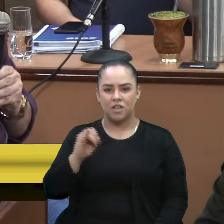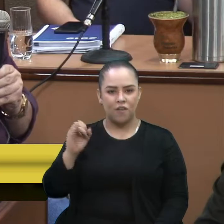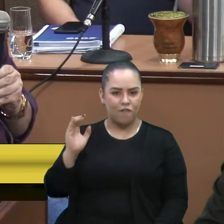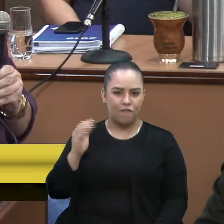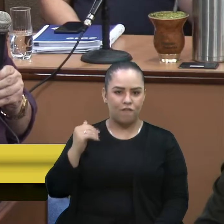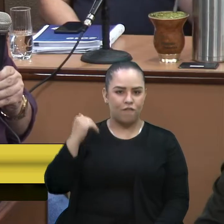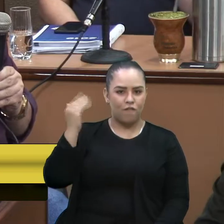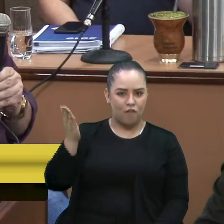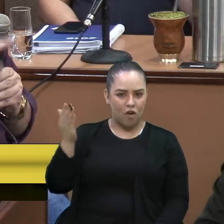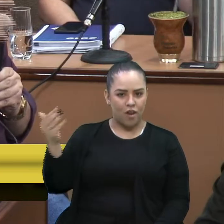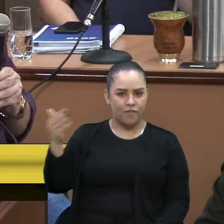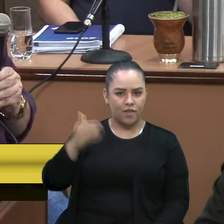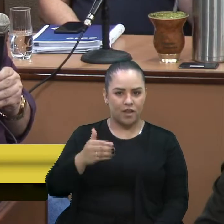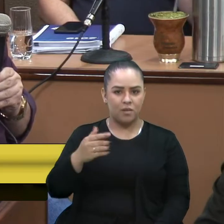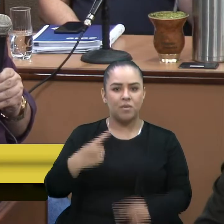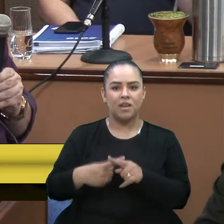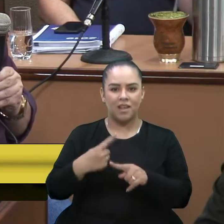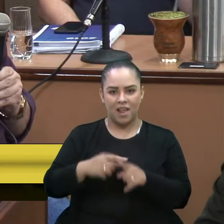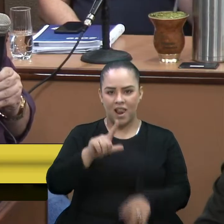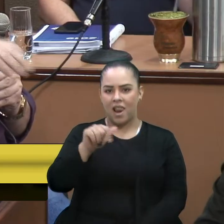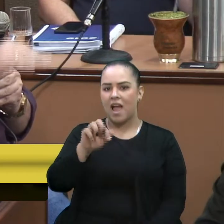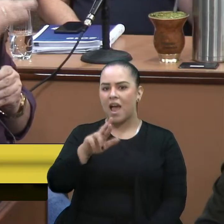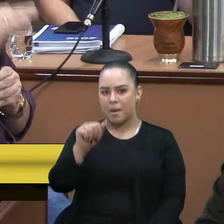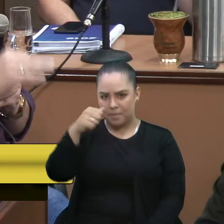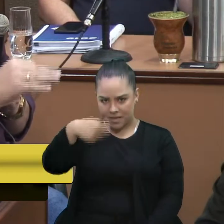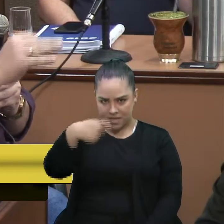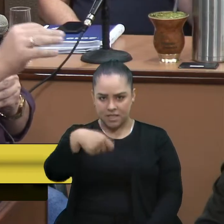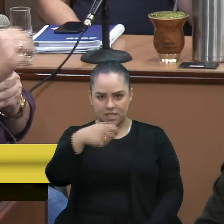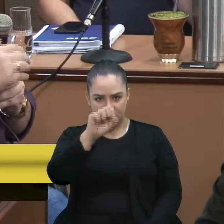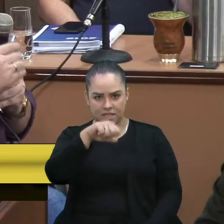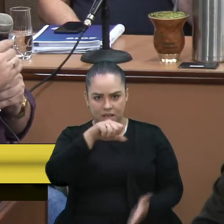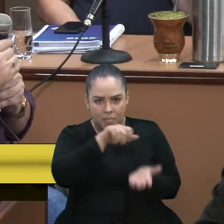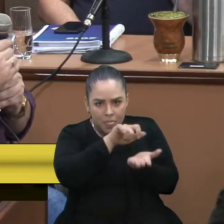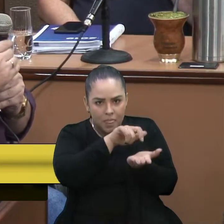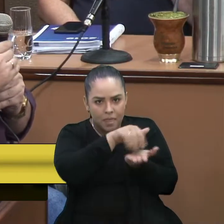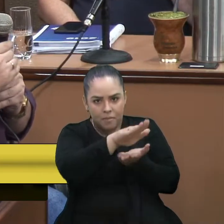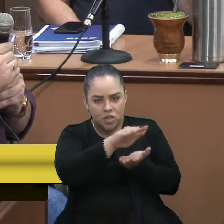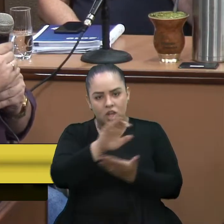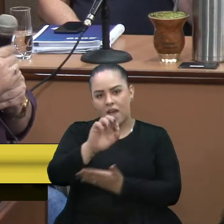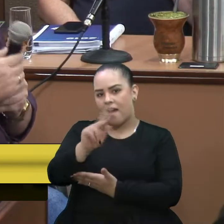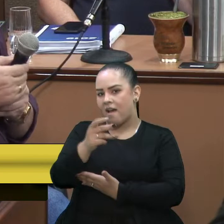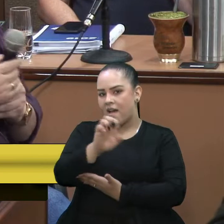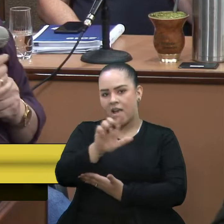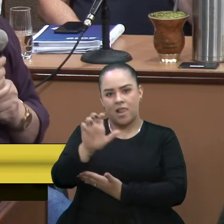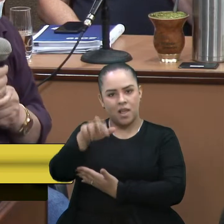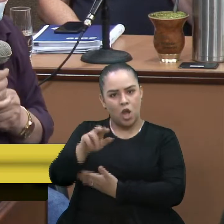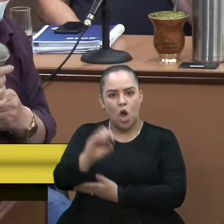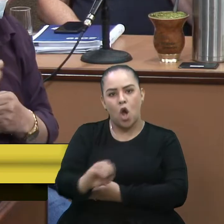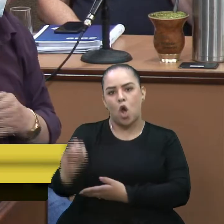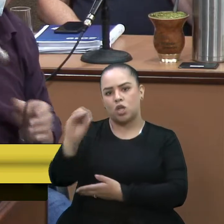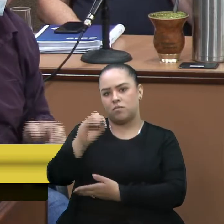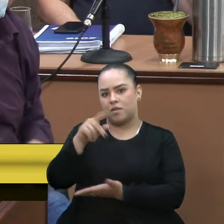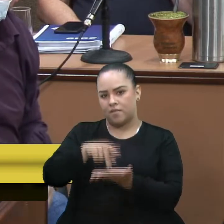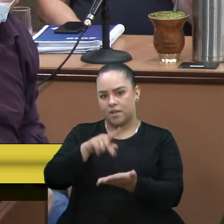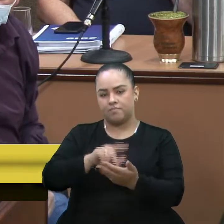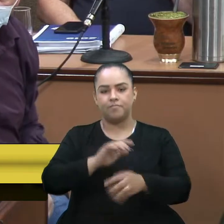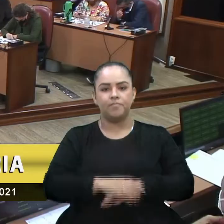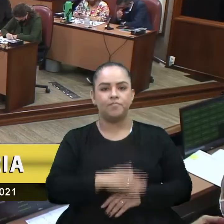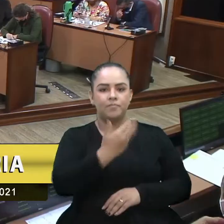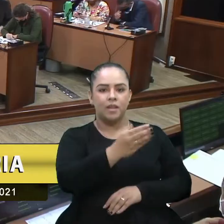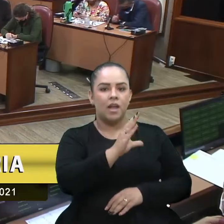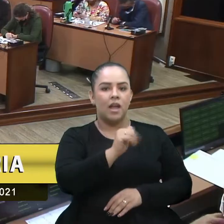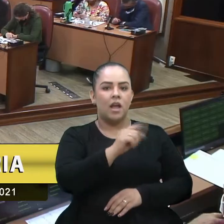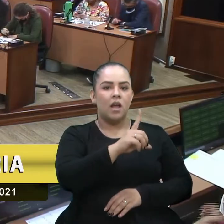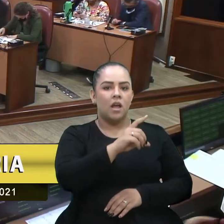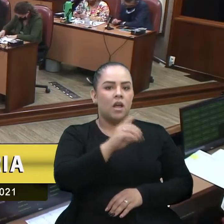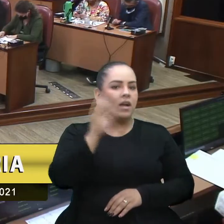sentido, que a Lara, essa sim tem que ser demitida. Agora a Ellen está fazendo um grande trabalho. Obrigado, vereador. Vereador Cadore, depois